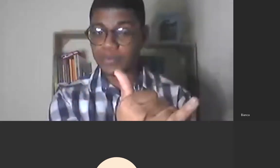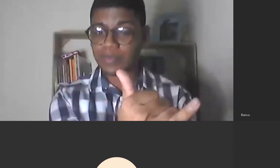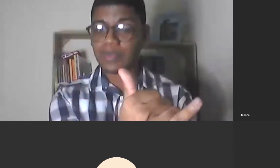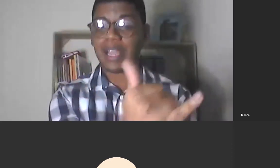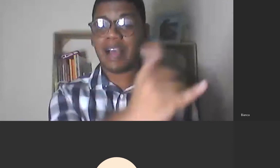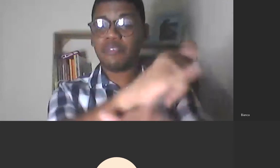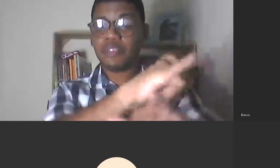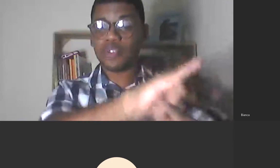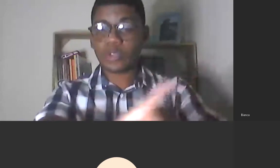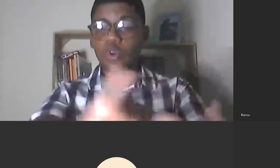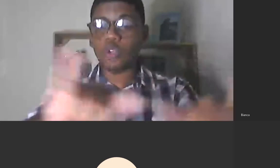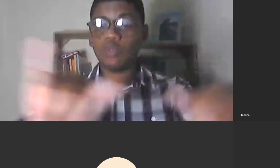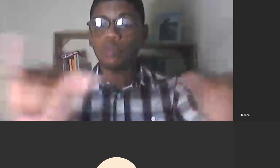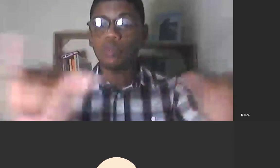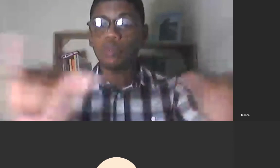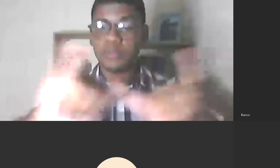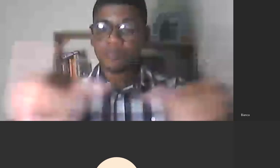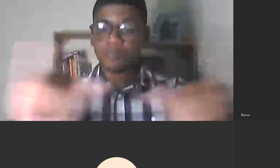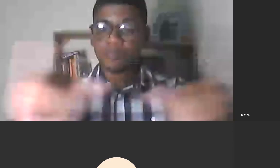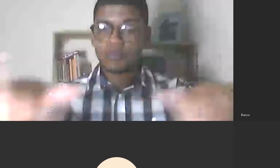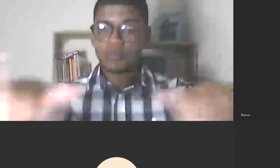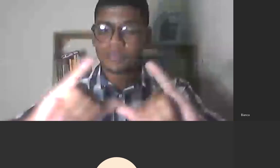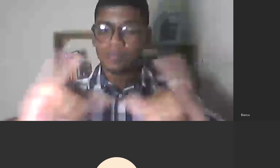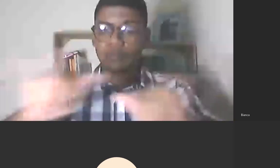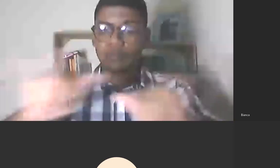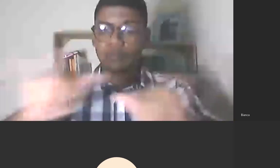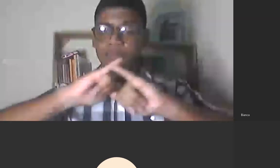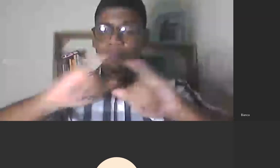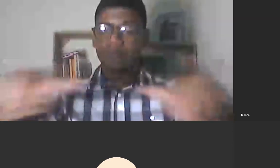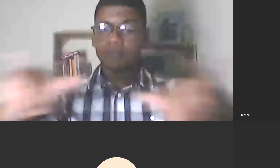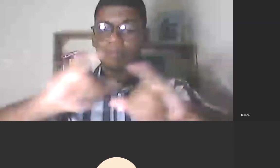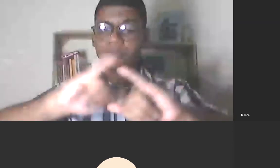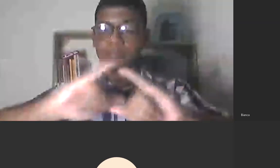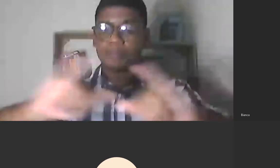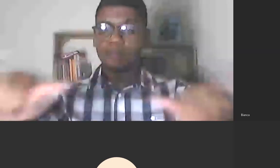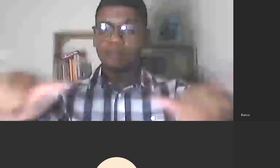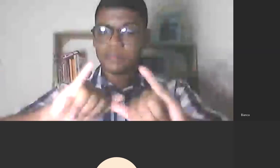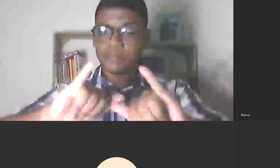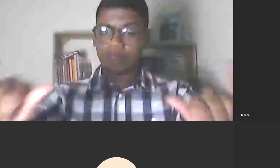Bruno avisou a todo mundo